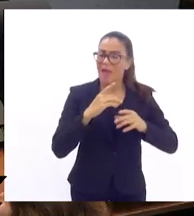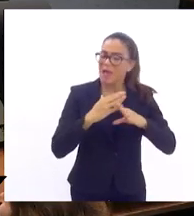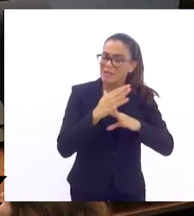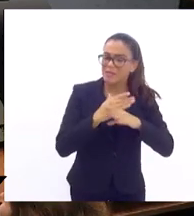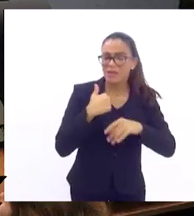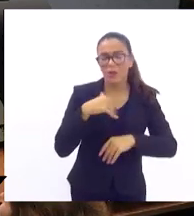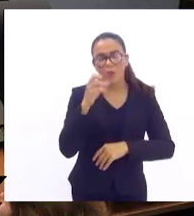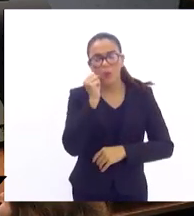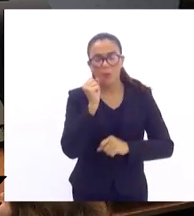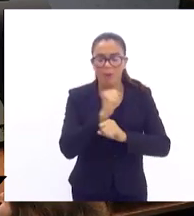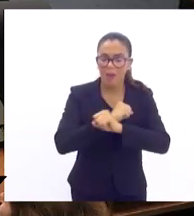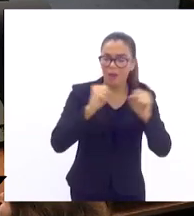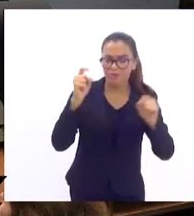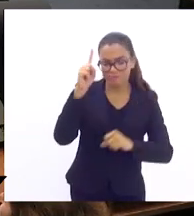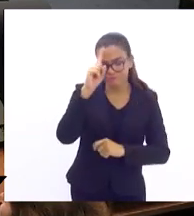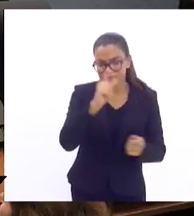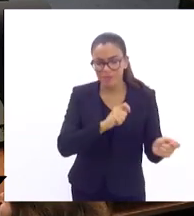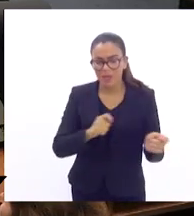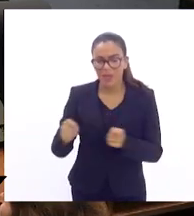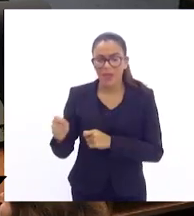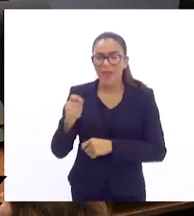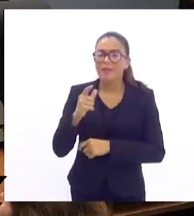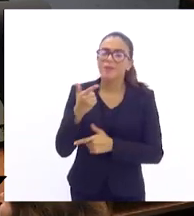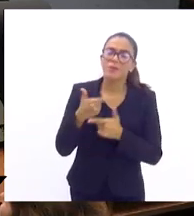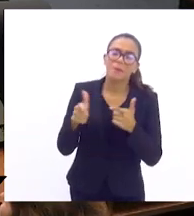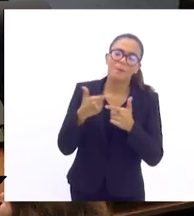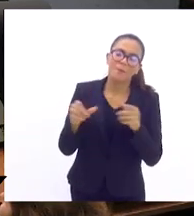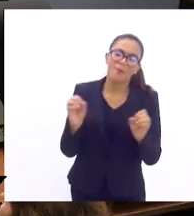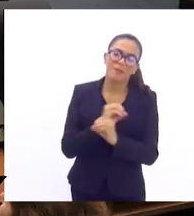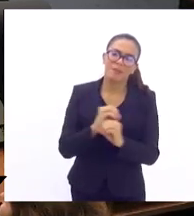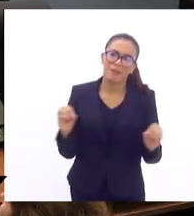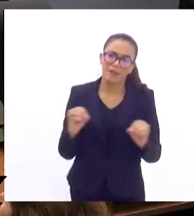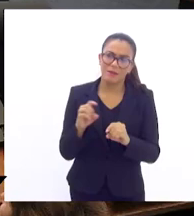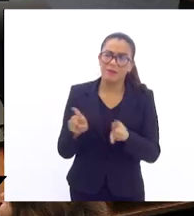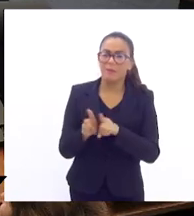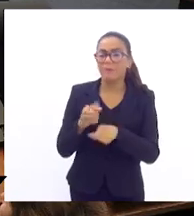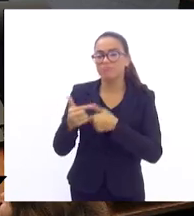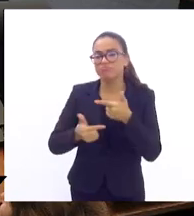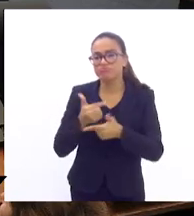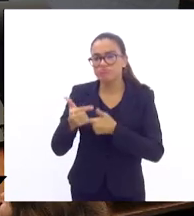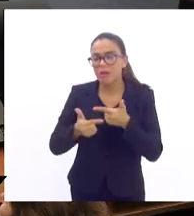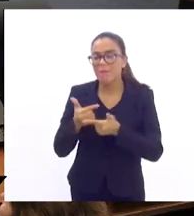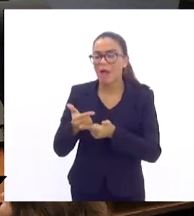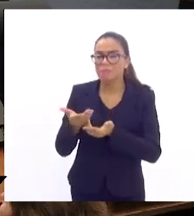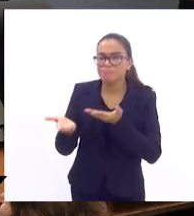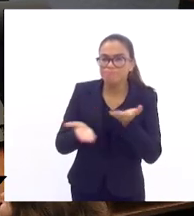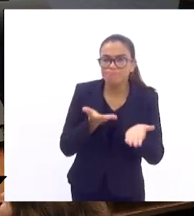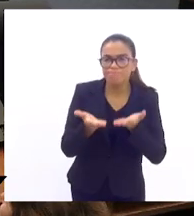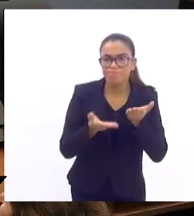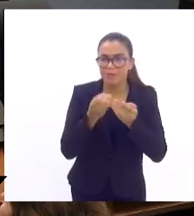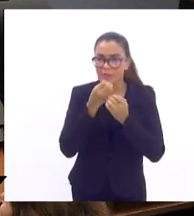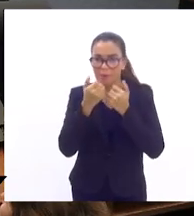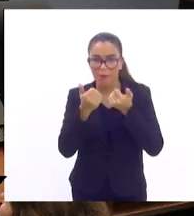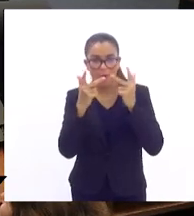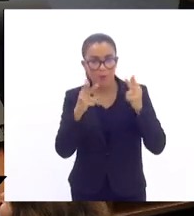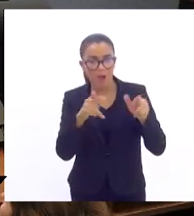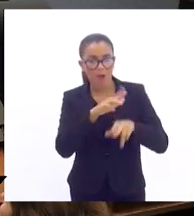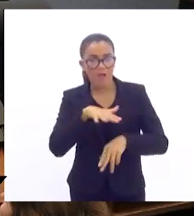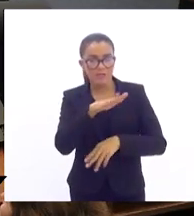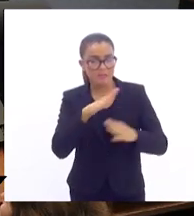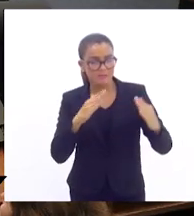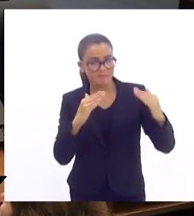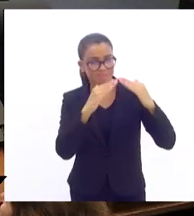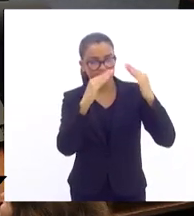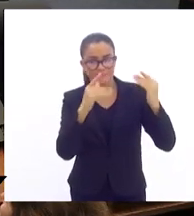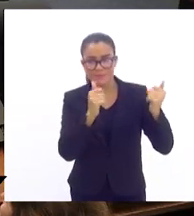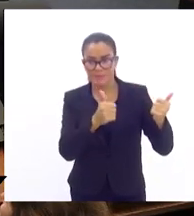os dias, não tenha problema e tenha um bom serviço prestado, como está sendo lá na região da senhora. Tá bom, dona Isabel? E